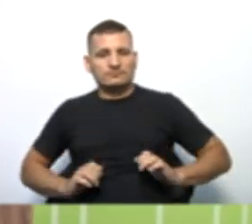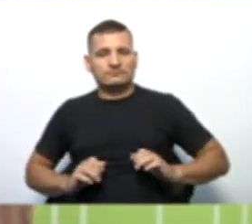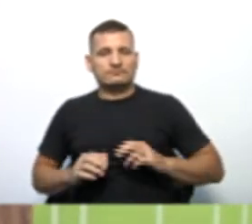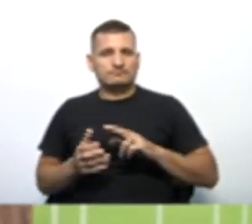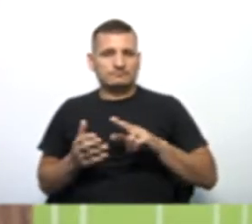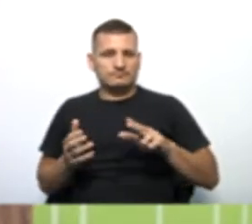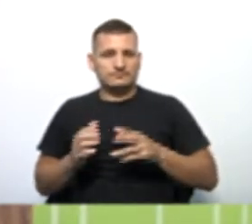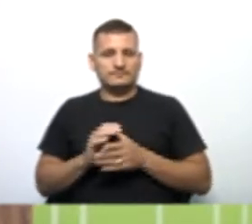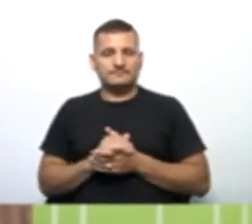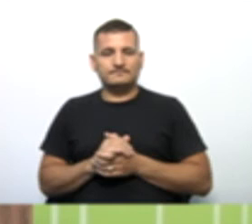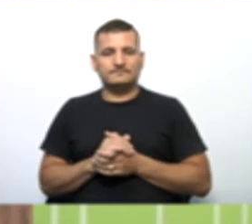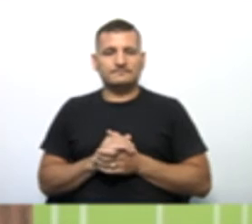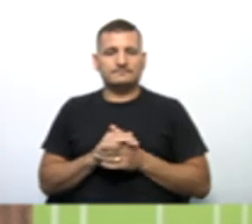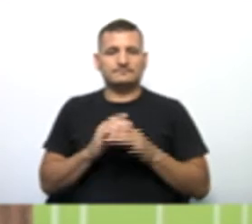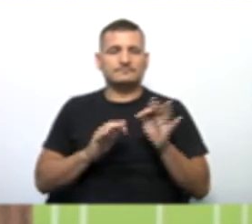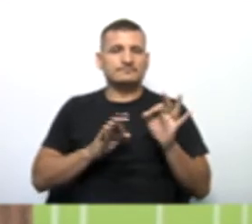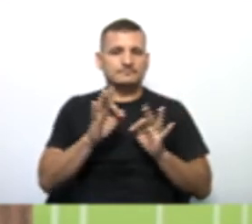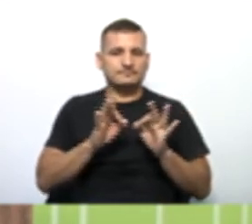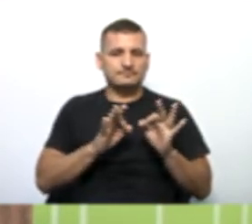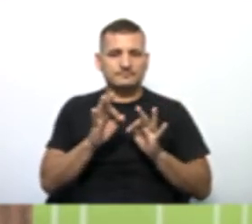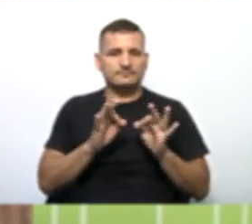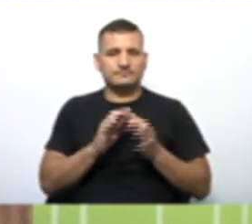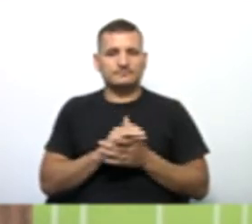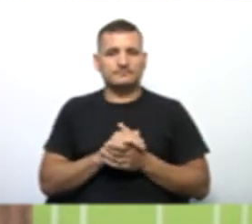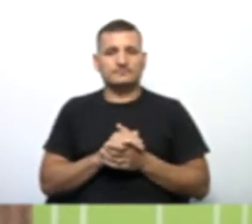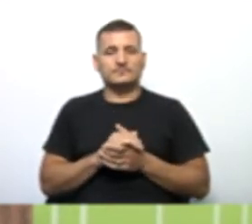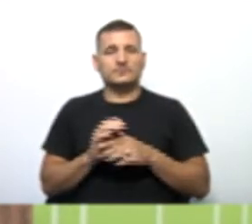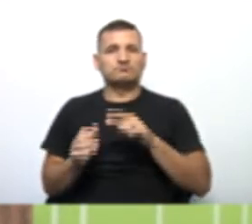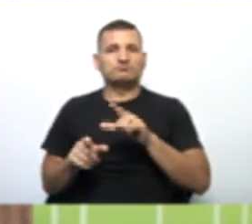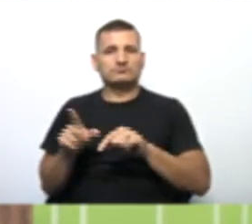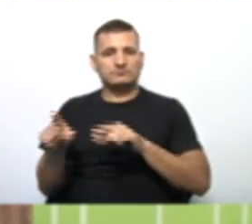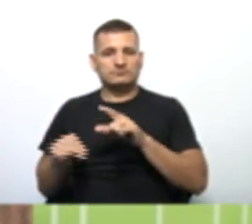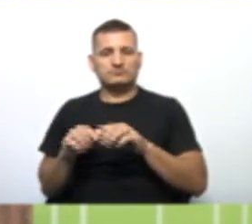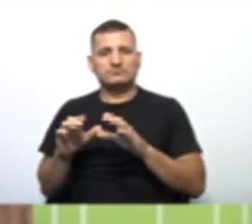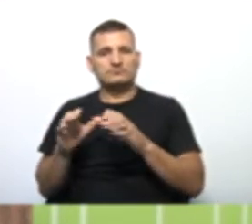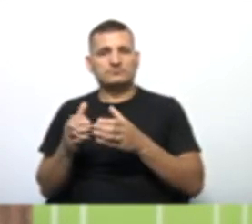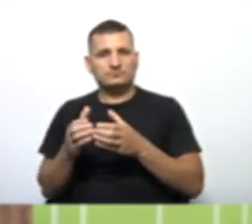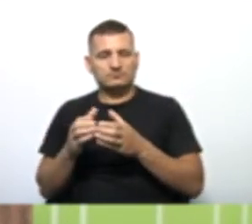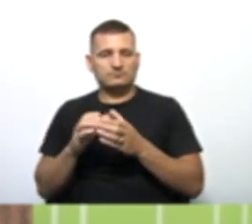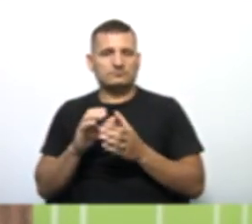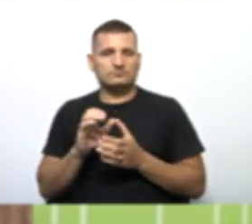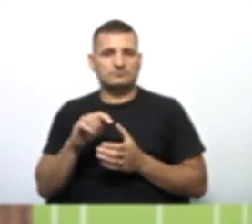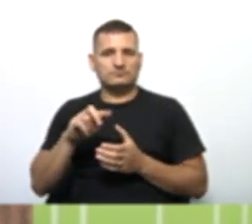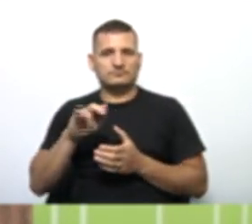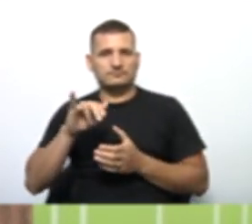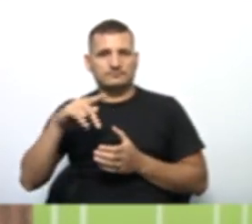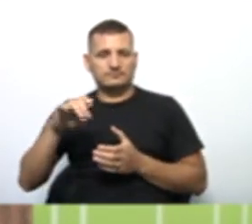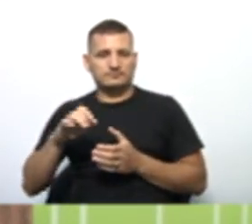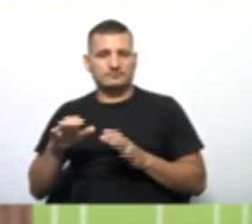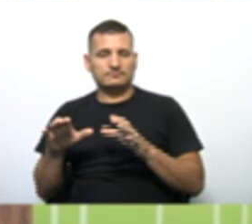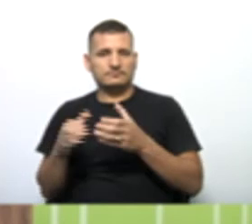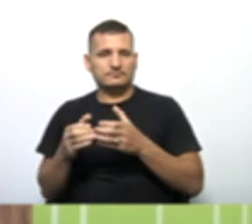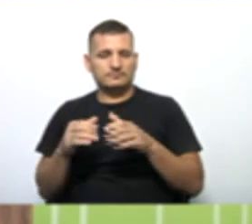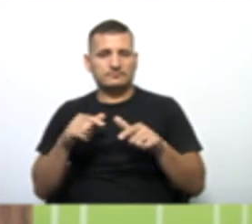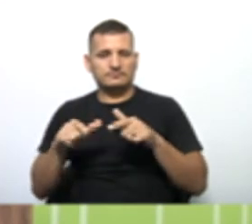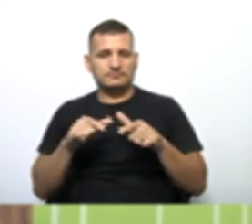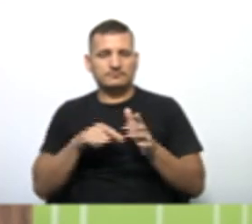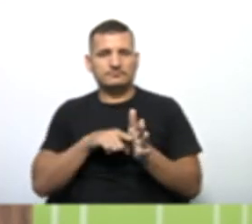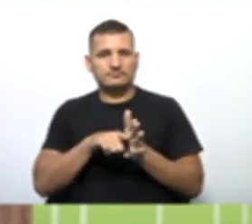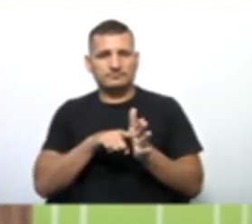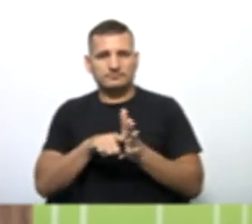Então, depois do planejamento, você pode escolher a equipe, né? Então, você vai ver, a minha equipe que vai trabalhar com essa